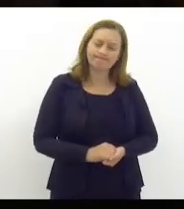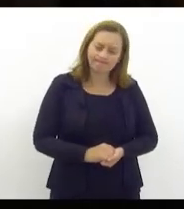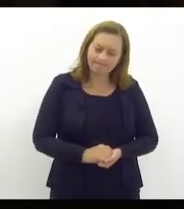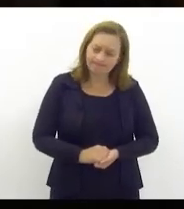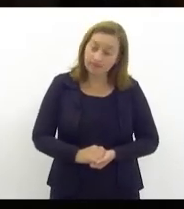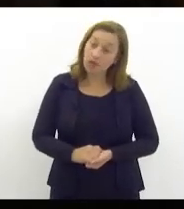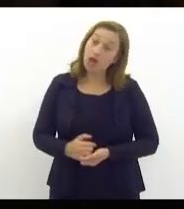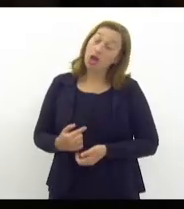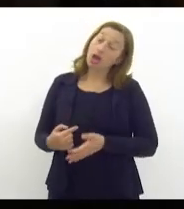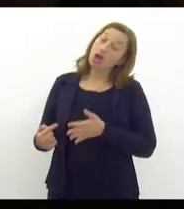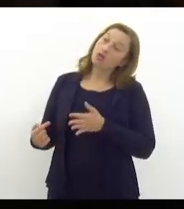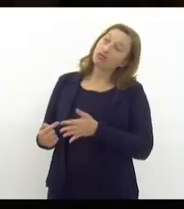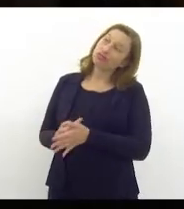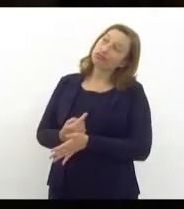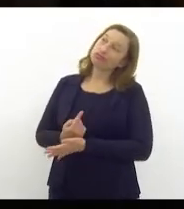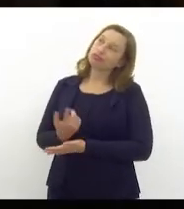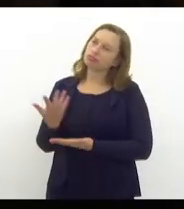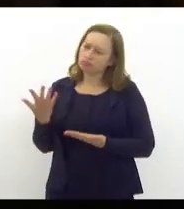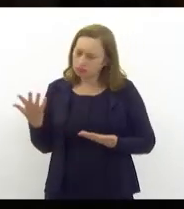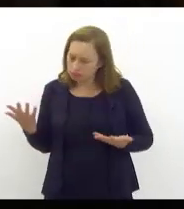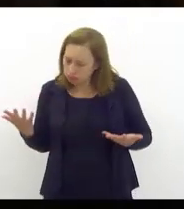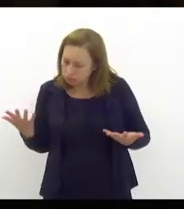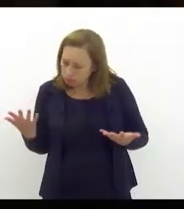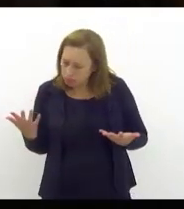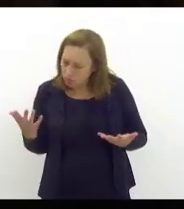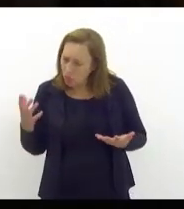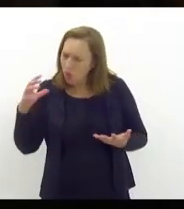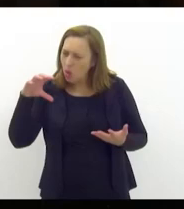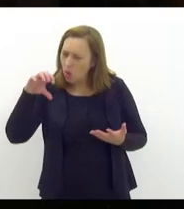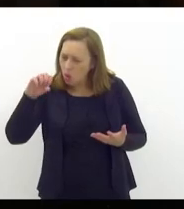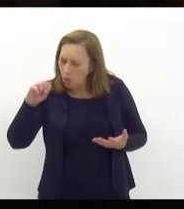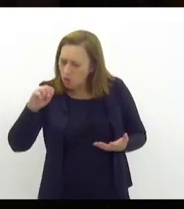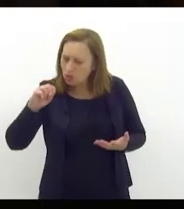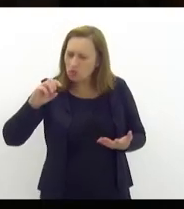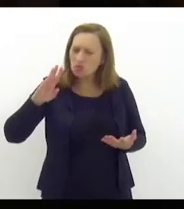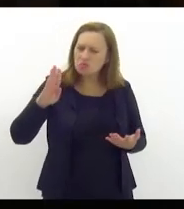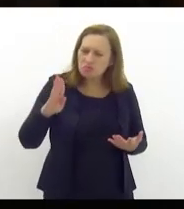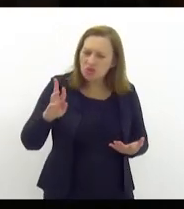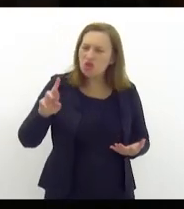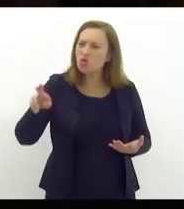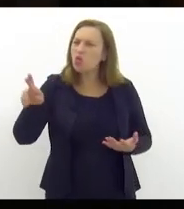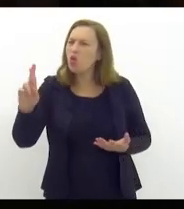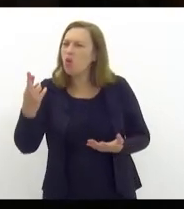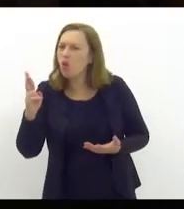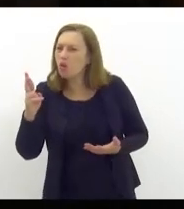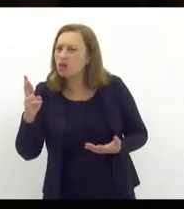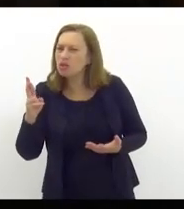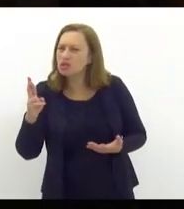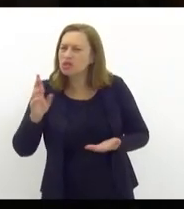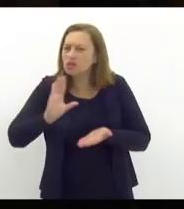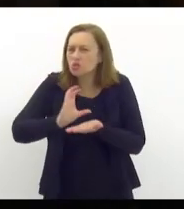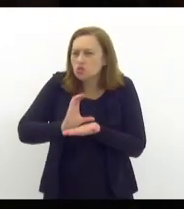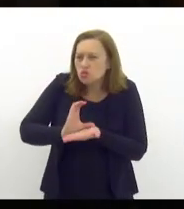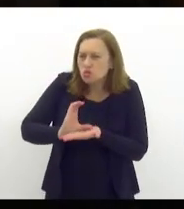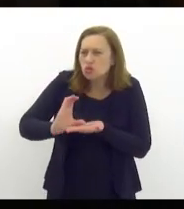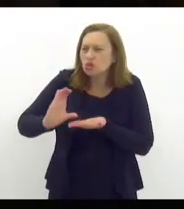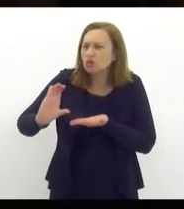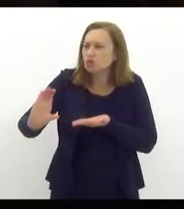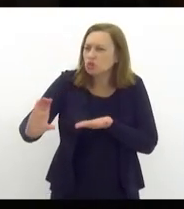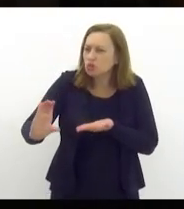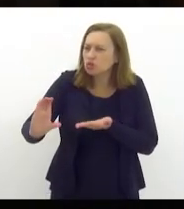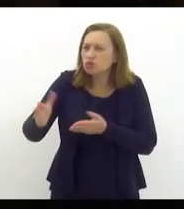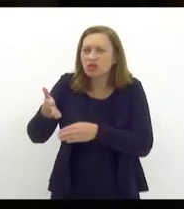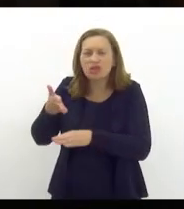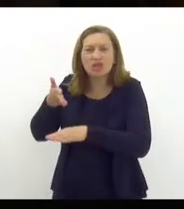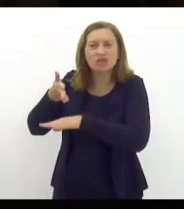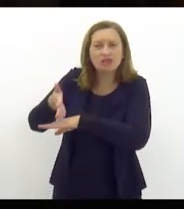Aí eu me pergunto, 8 bilhões de recursos que